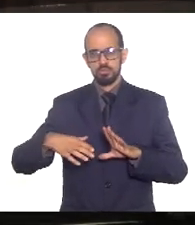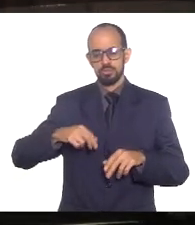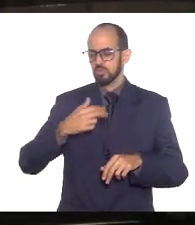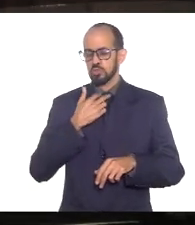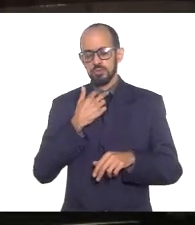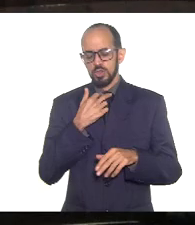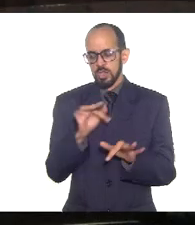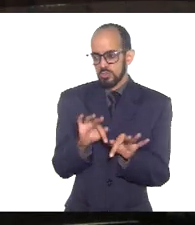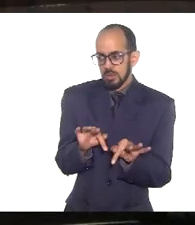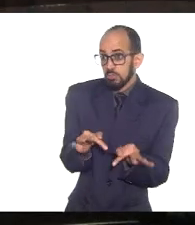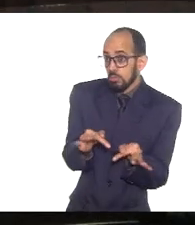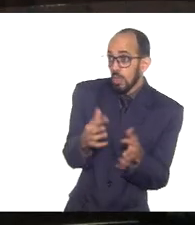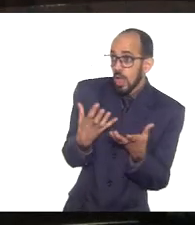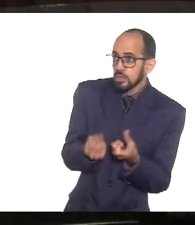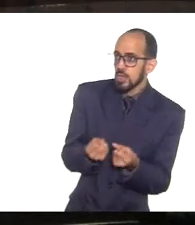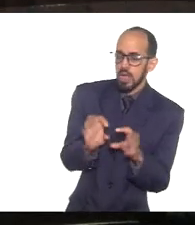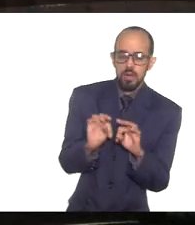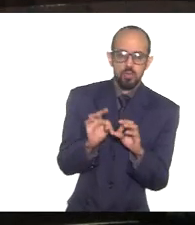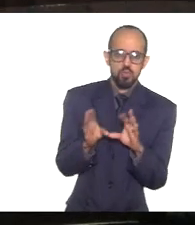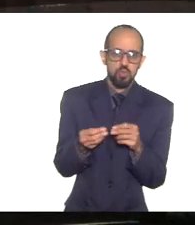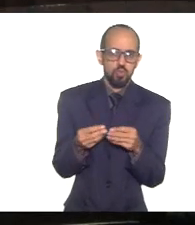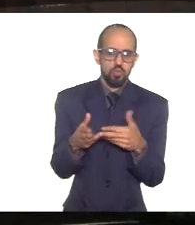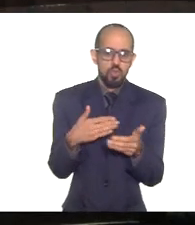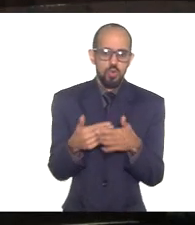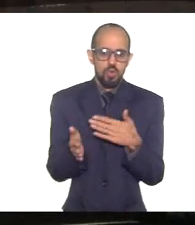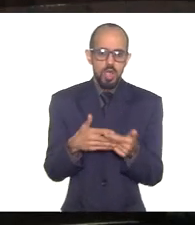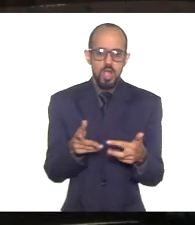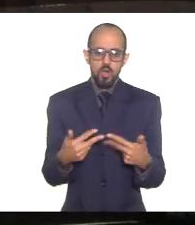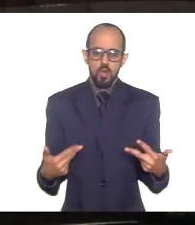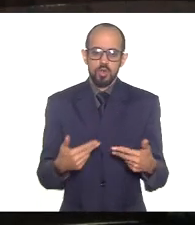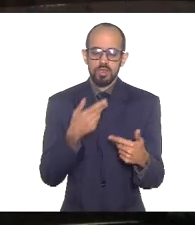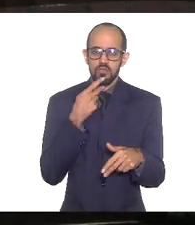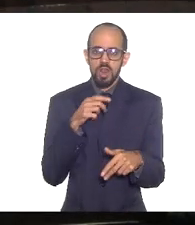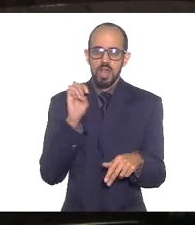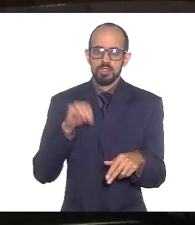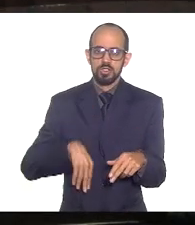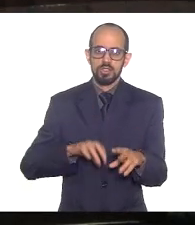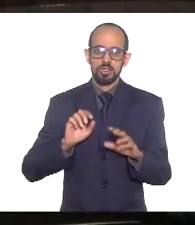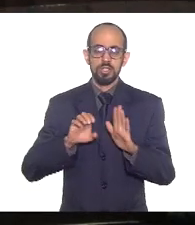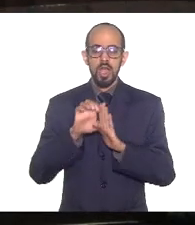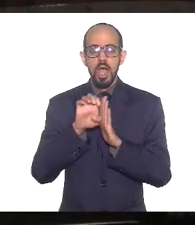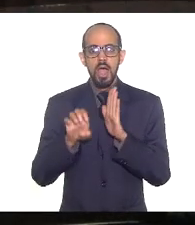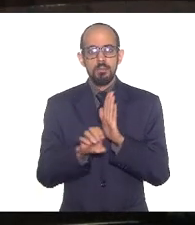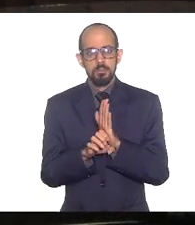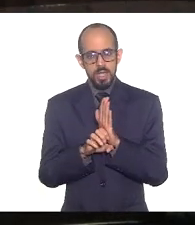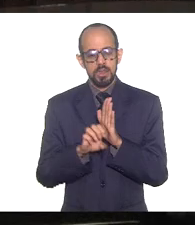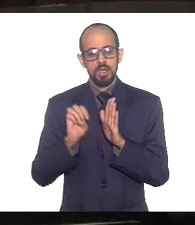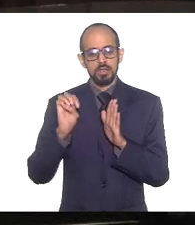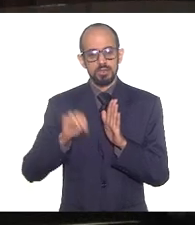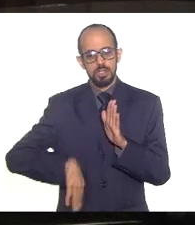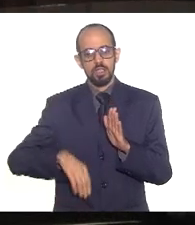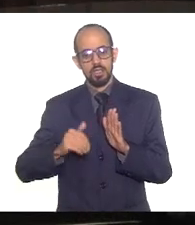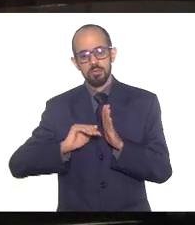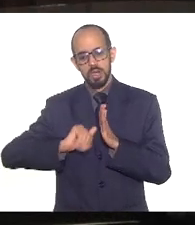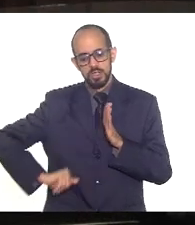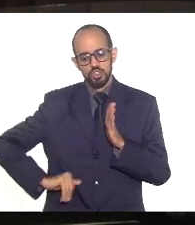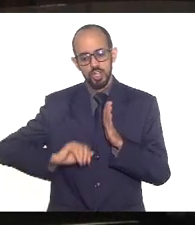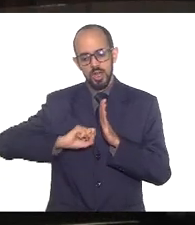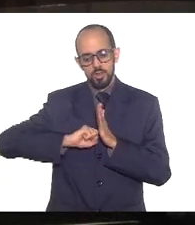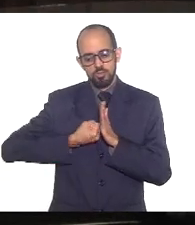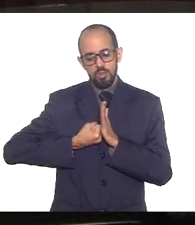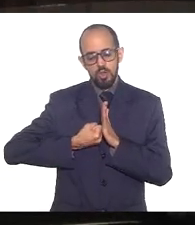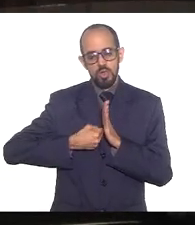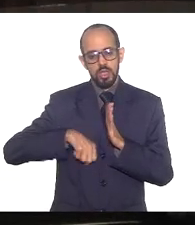se curvar à essa troca por isso sim a ementa e pela derrubada do veto